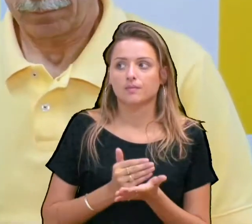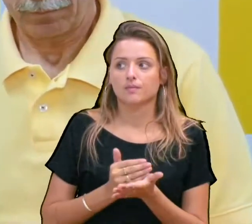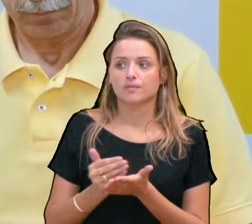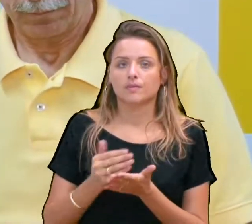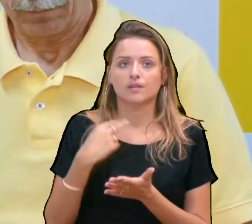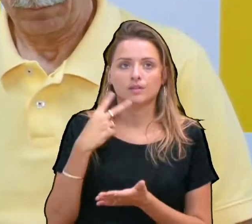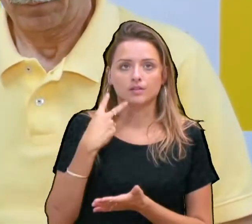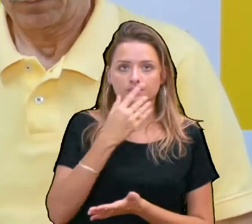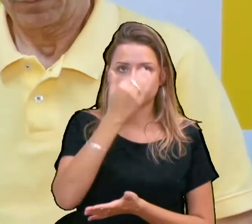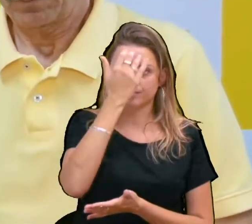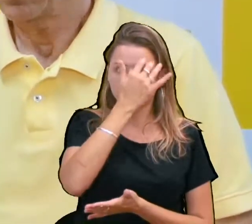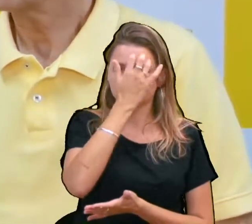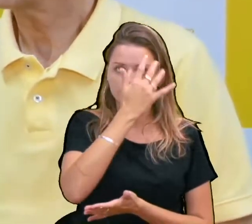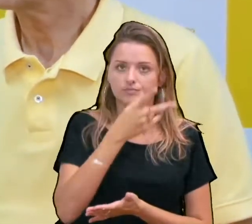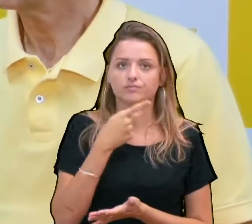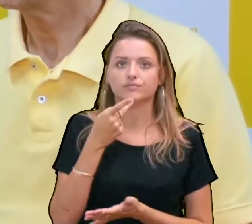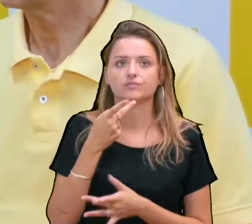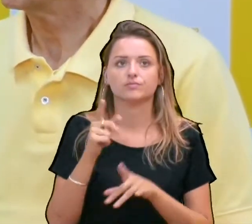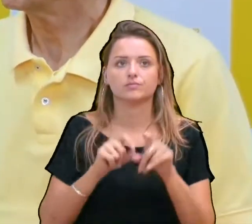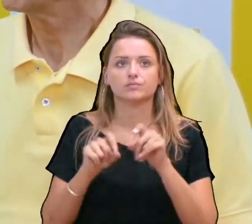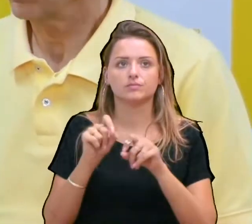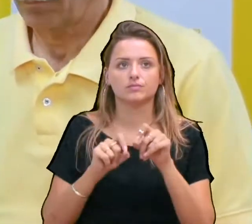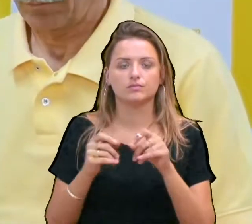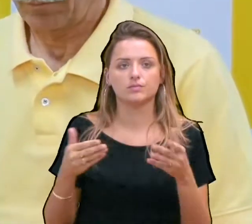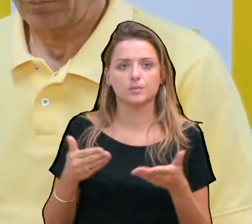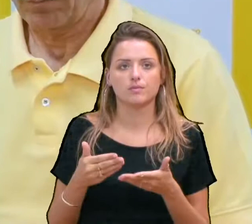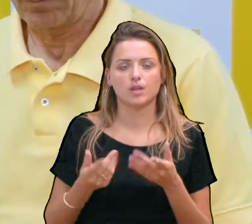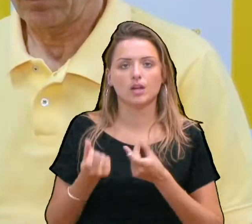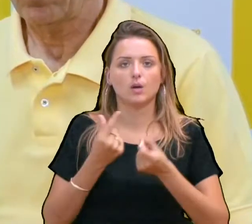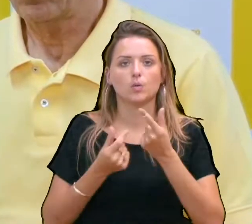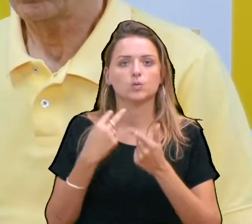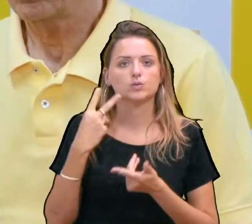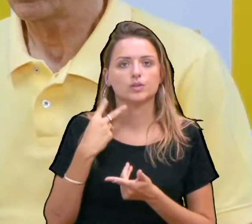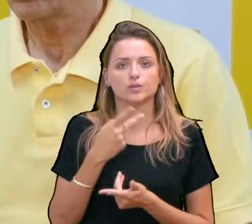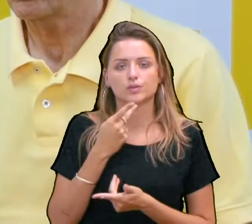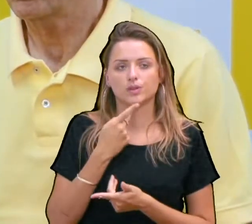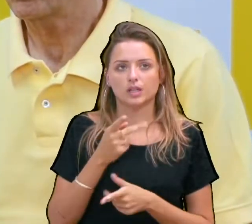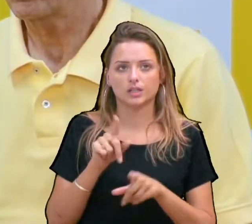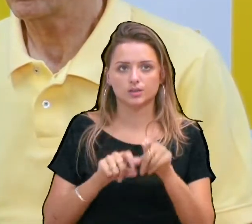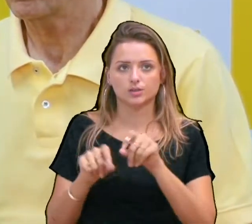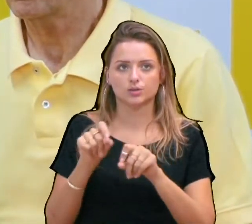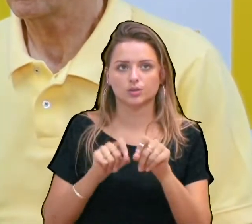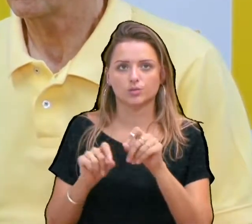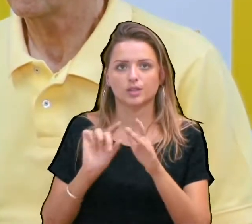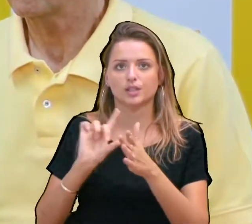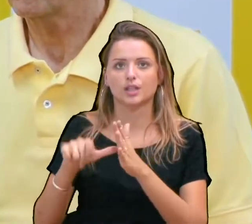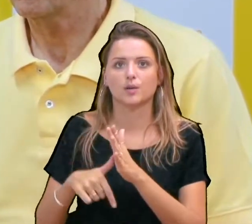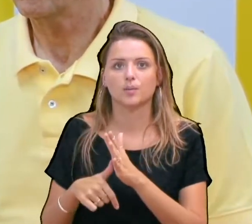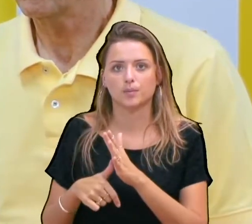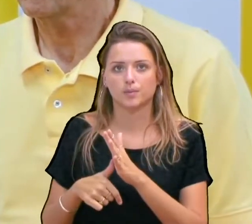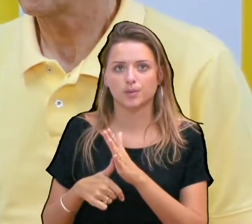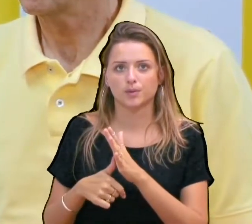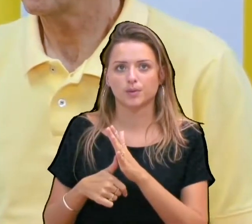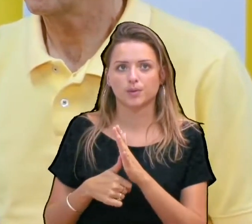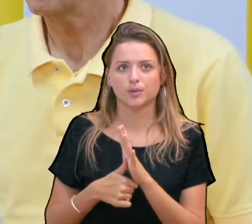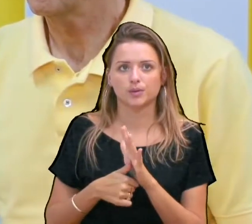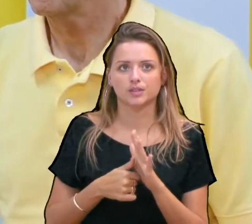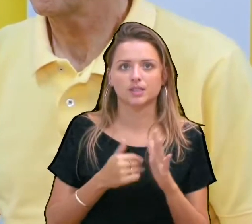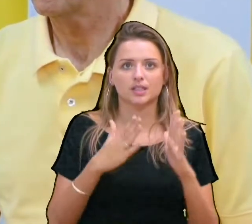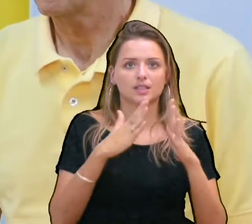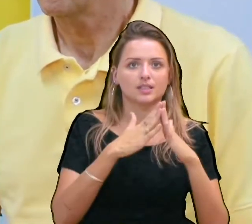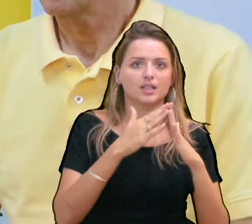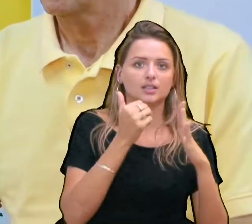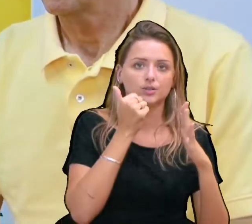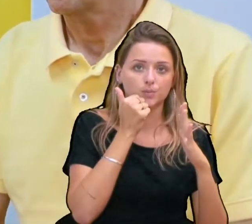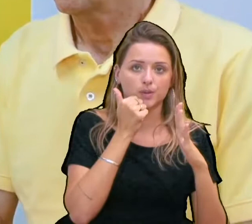Adiló, levantou a questão que já tem sido levantada por alguns vereadores aqui, da questão da, depois a gente fala do indulto de Natal, mas da Casa de Pedra,